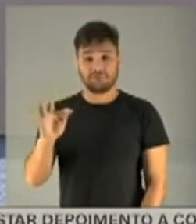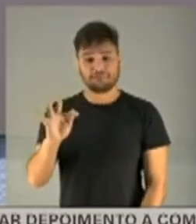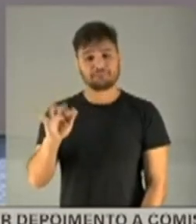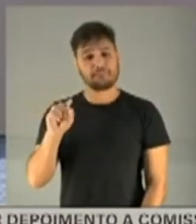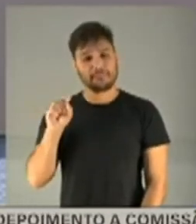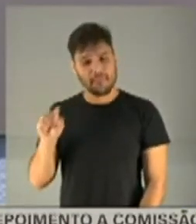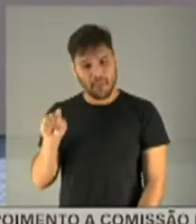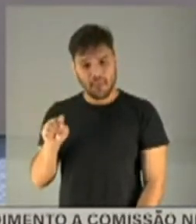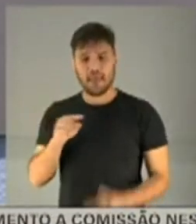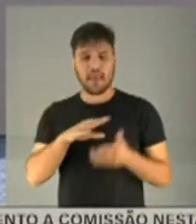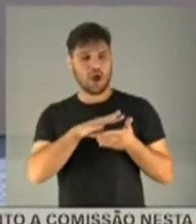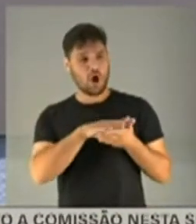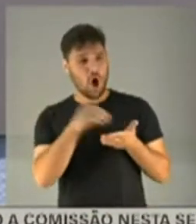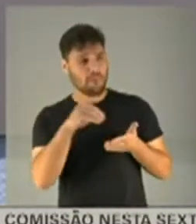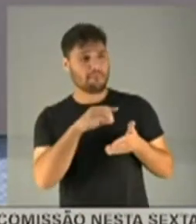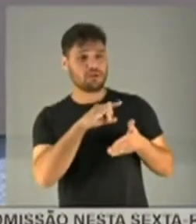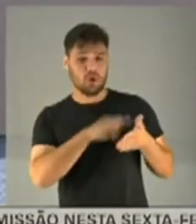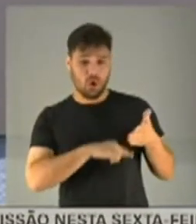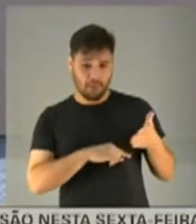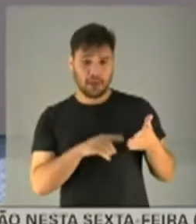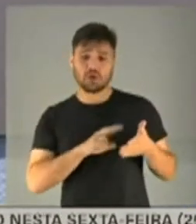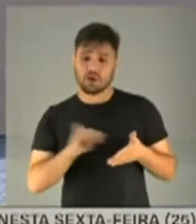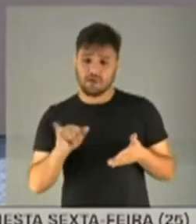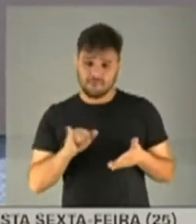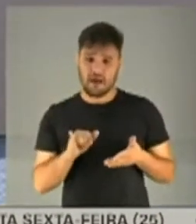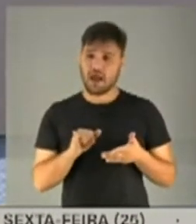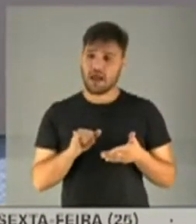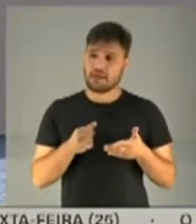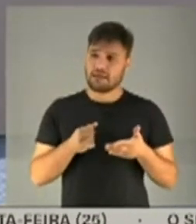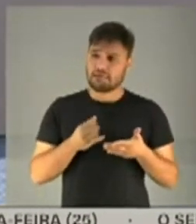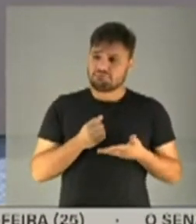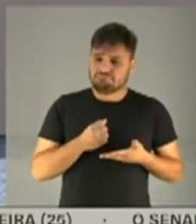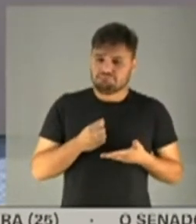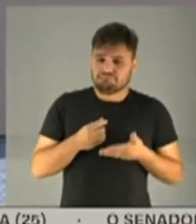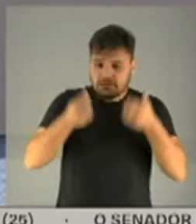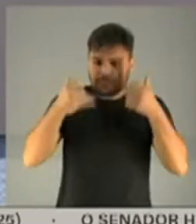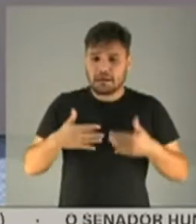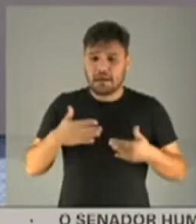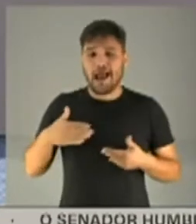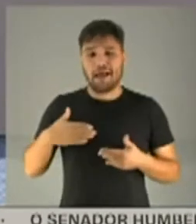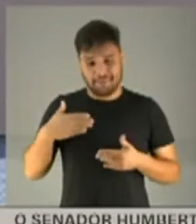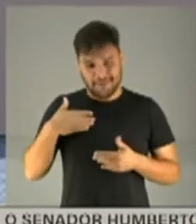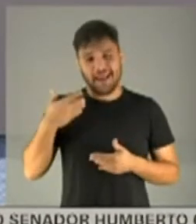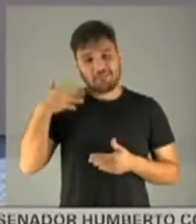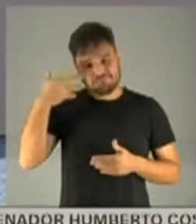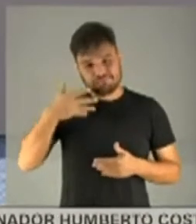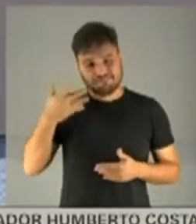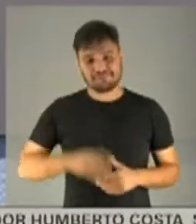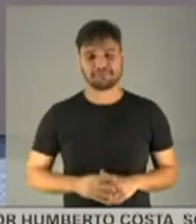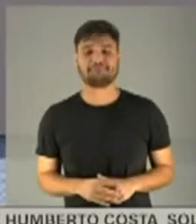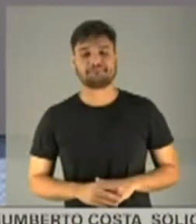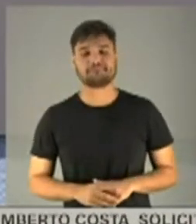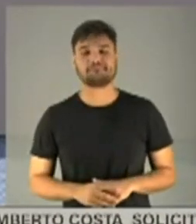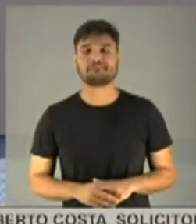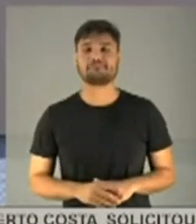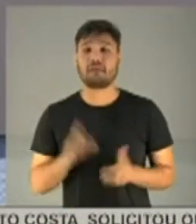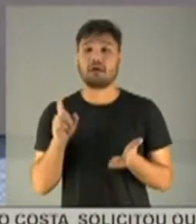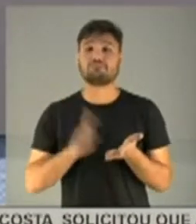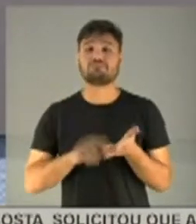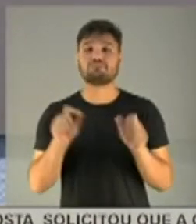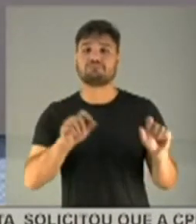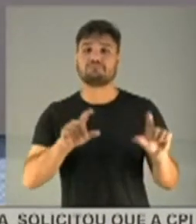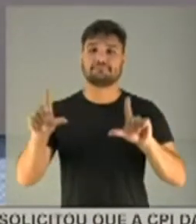de todos os documentos que vão embasar a apresentação que eu farei agora para os senhores e senhoras senadores. Próximo slide, por